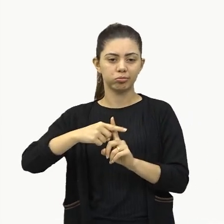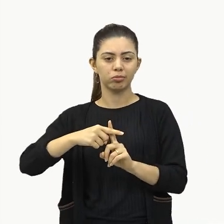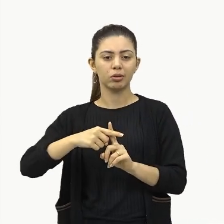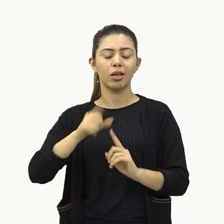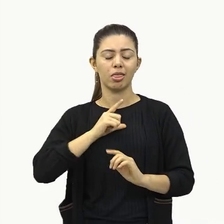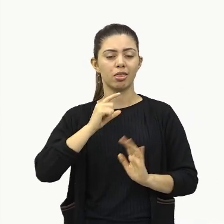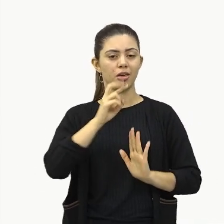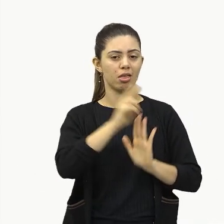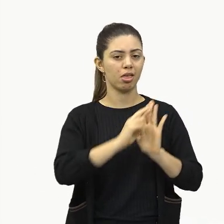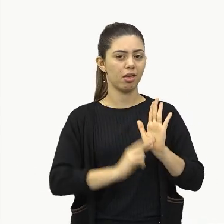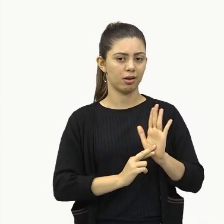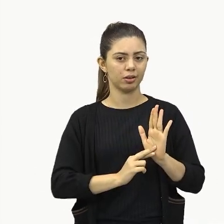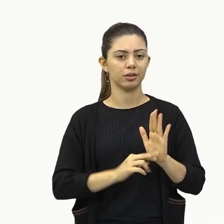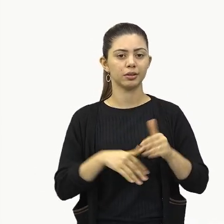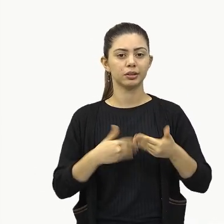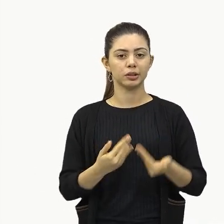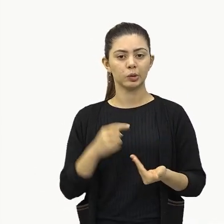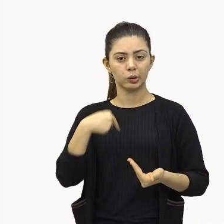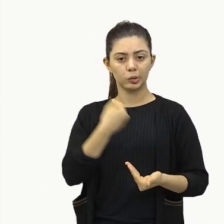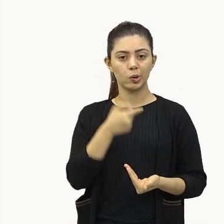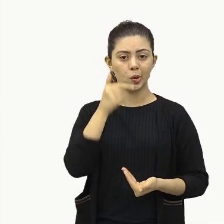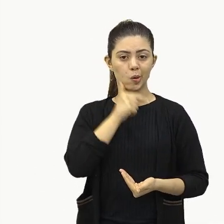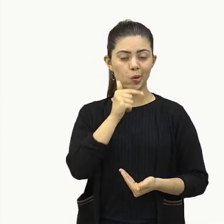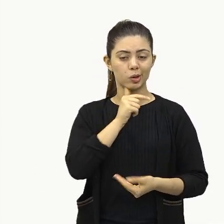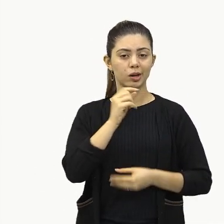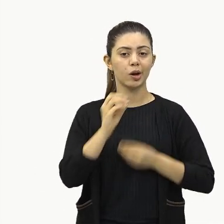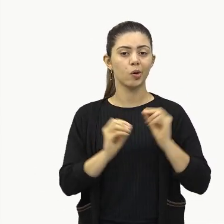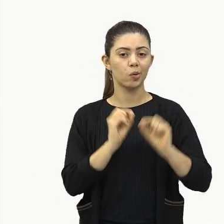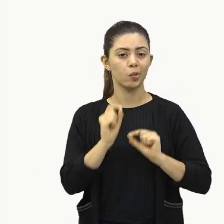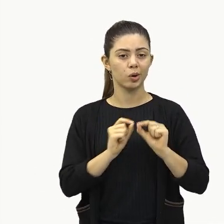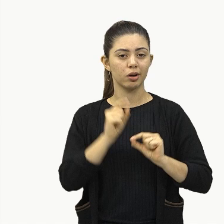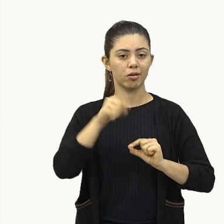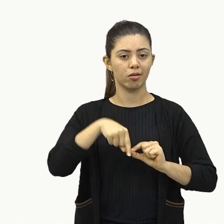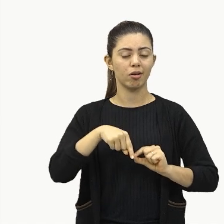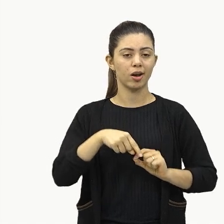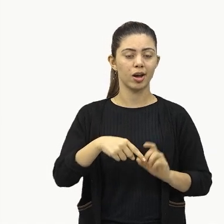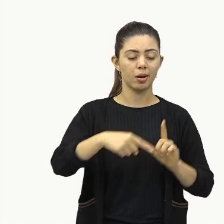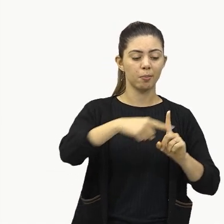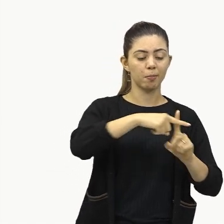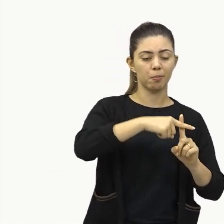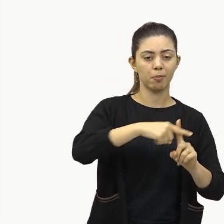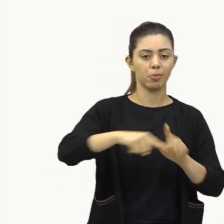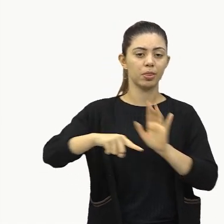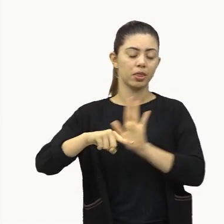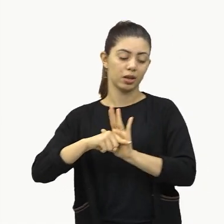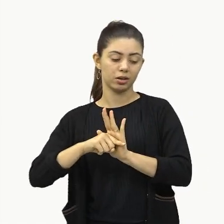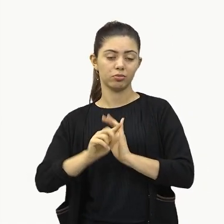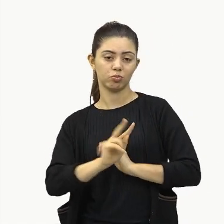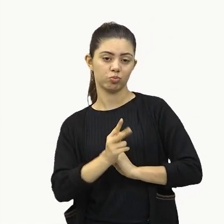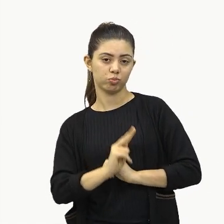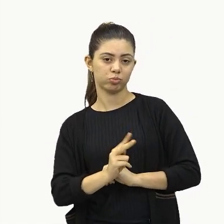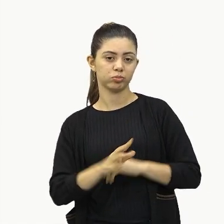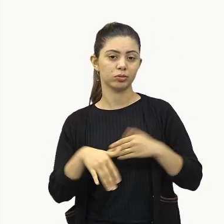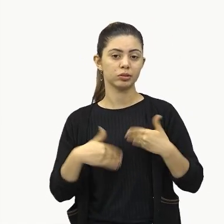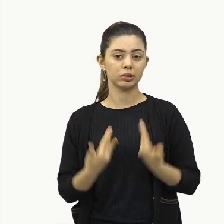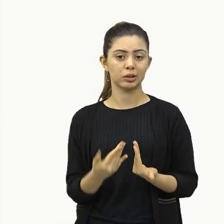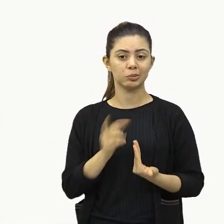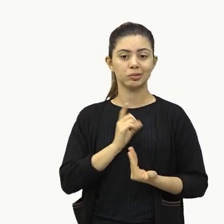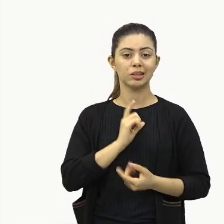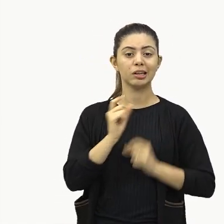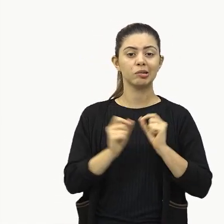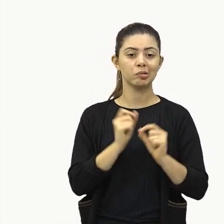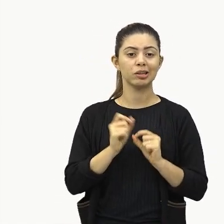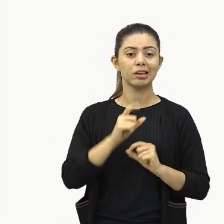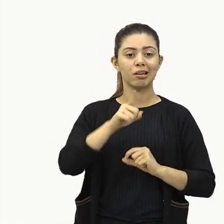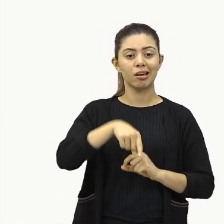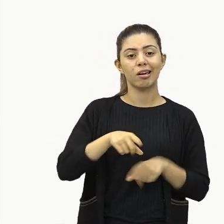regra? Só podemos efetuar uma ou outra quando? Quando eles apresentarem o